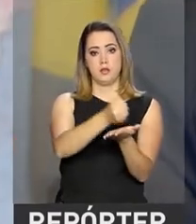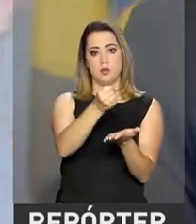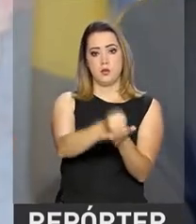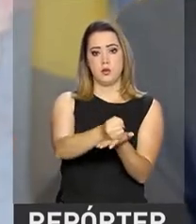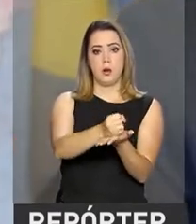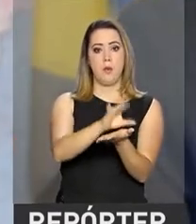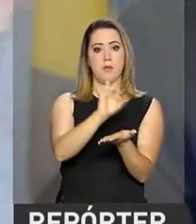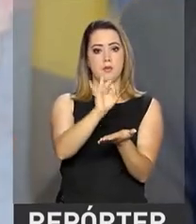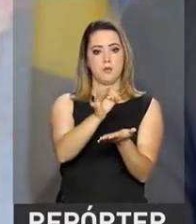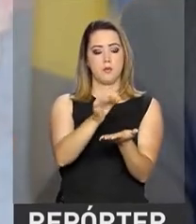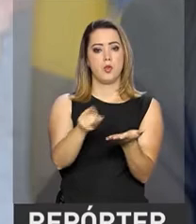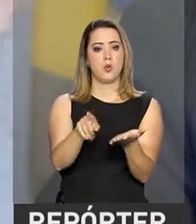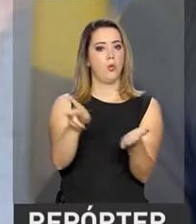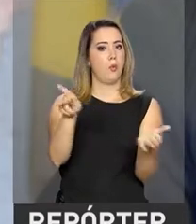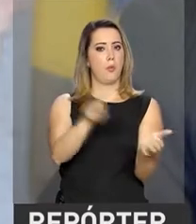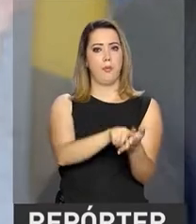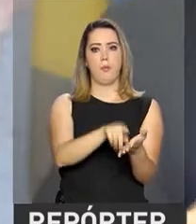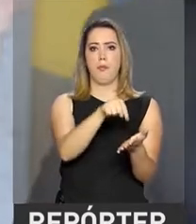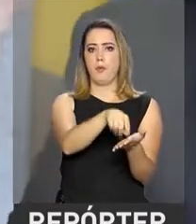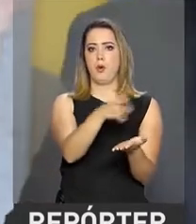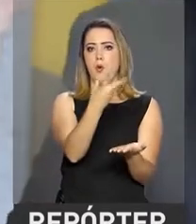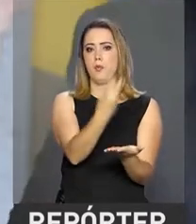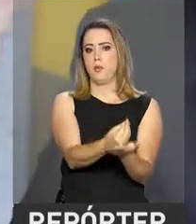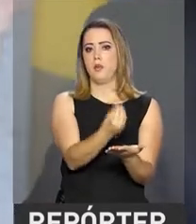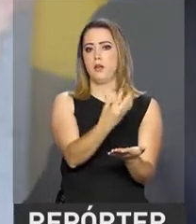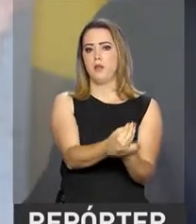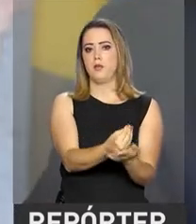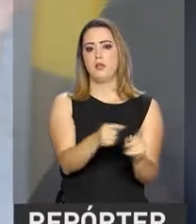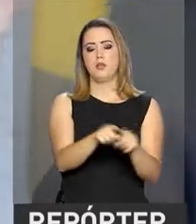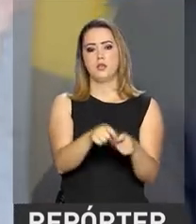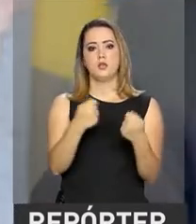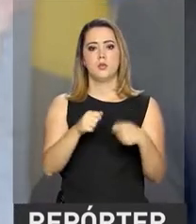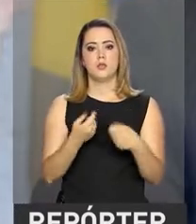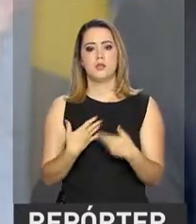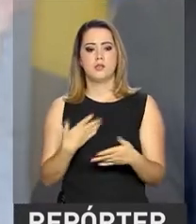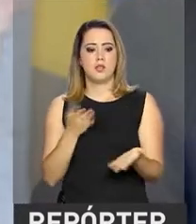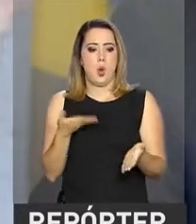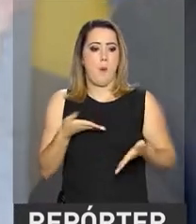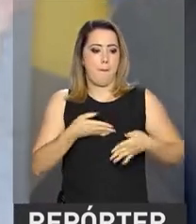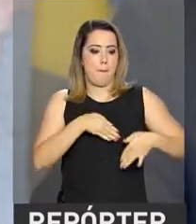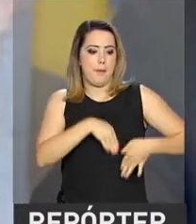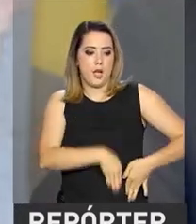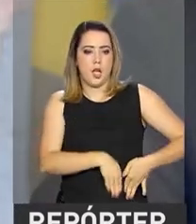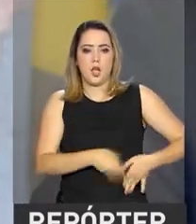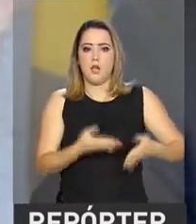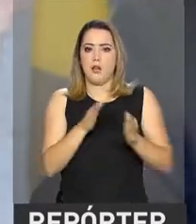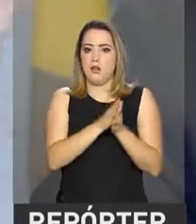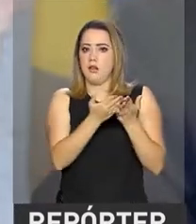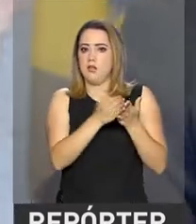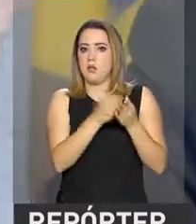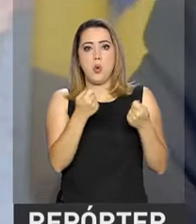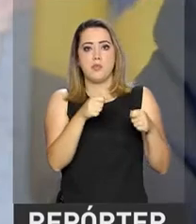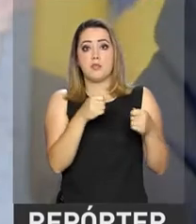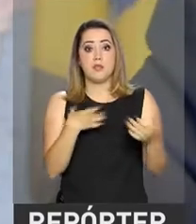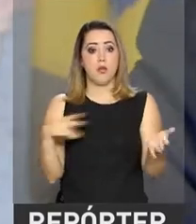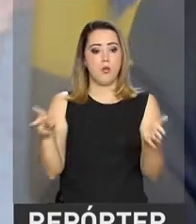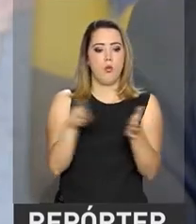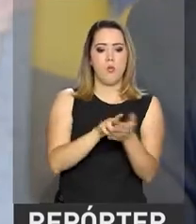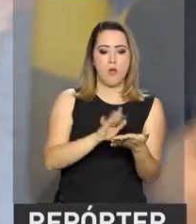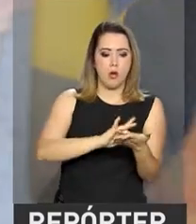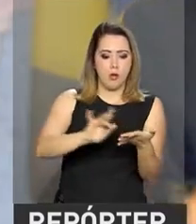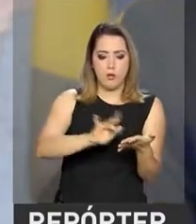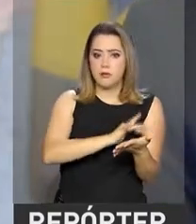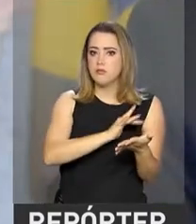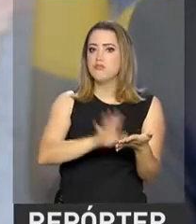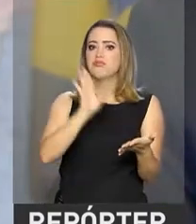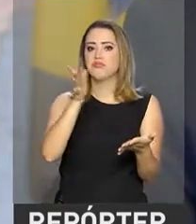aplicativo ela vai dispensar a necessidade do trabalhador a andar com a carteira e meio físico e em muito pouco tempo ela